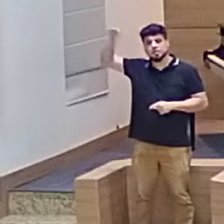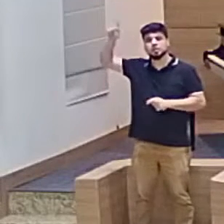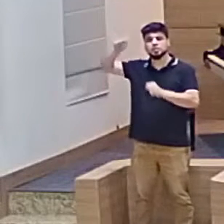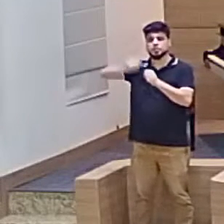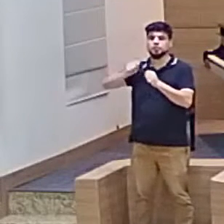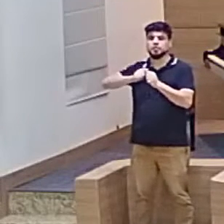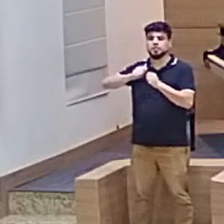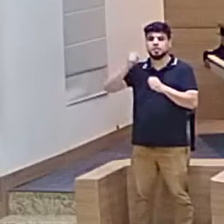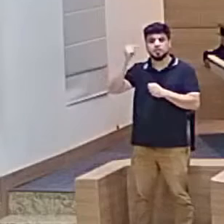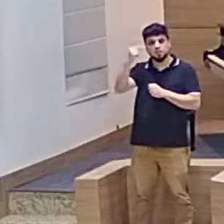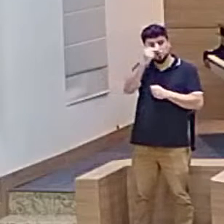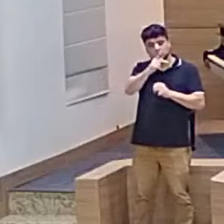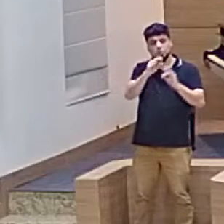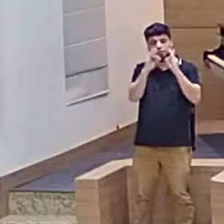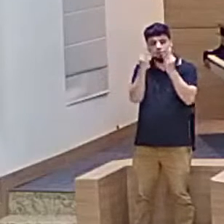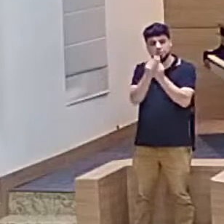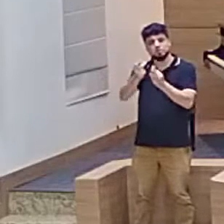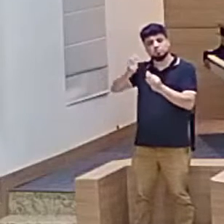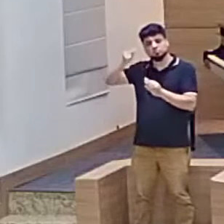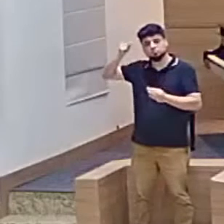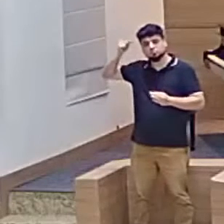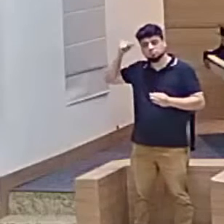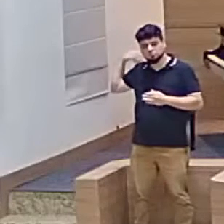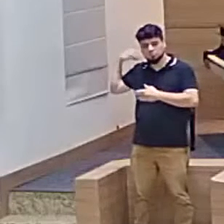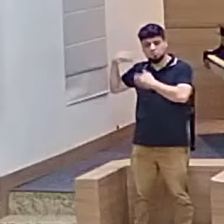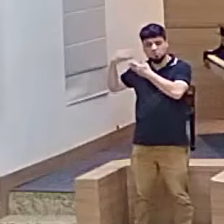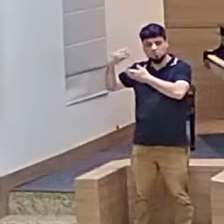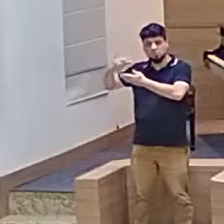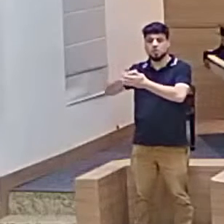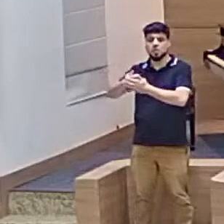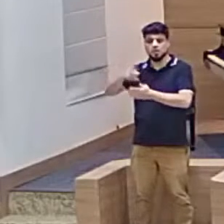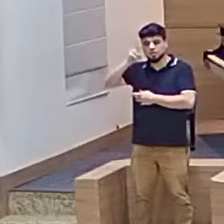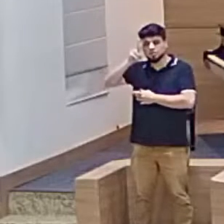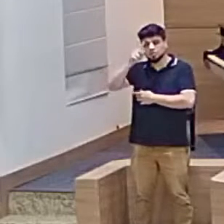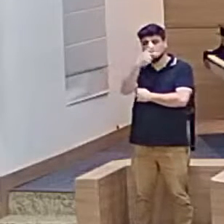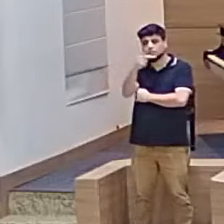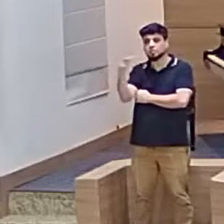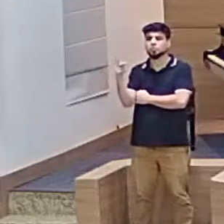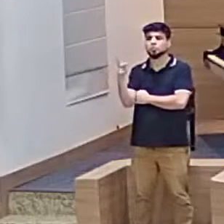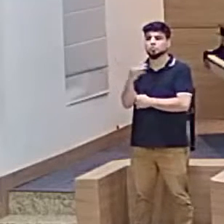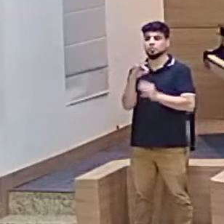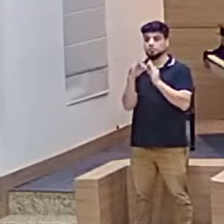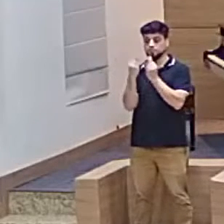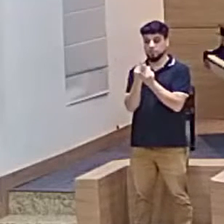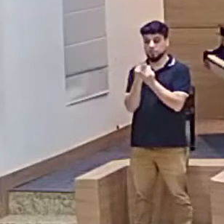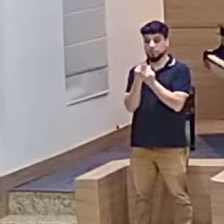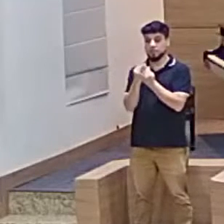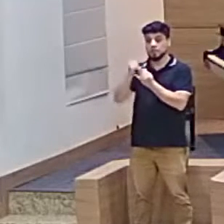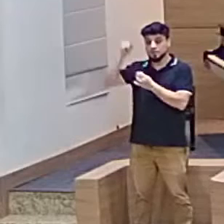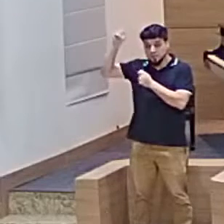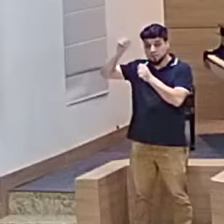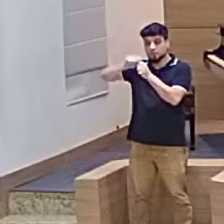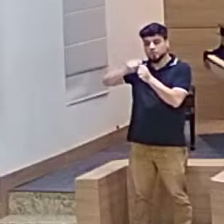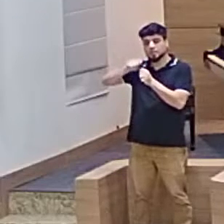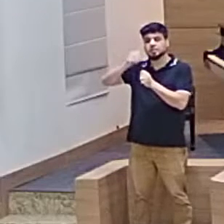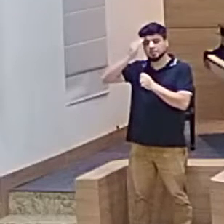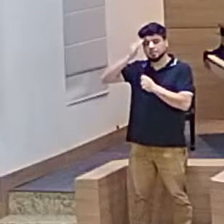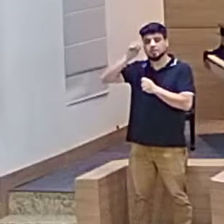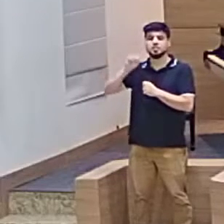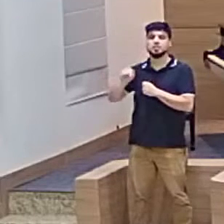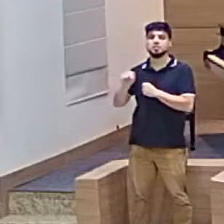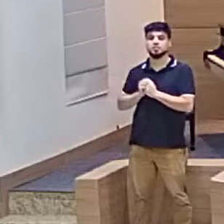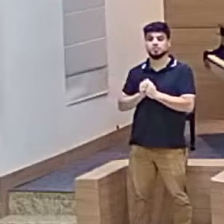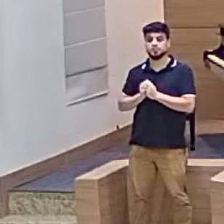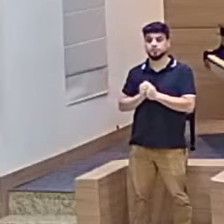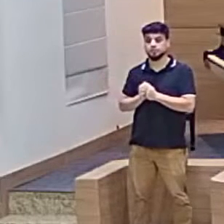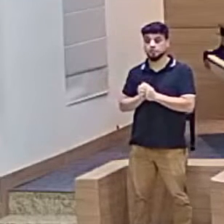da sua família olhe para sua família nuclear entenda o que Deus fez o que Deus fez através dos